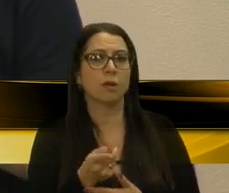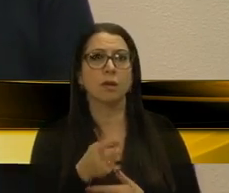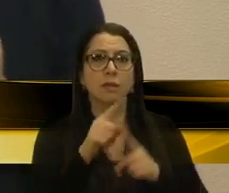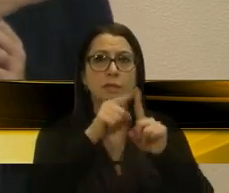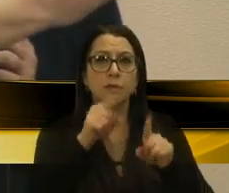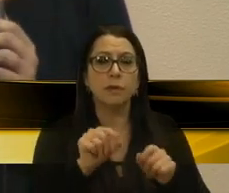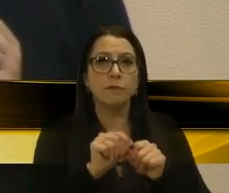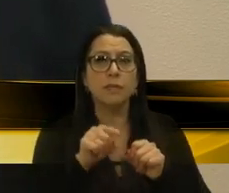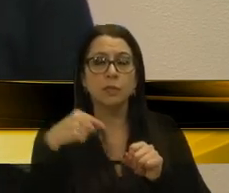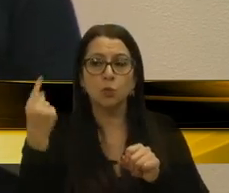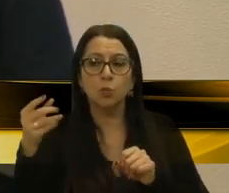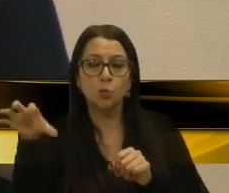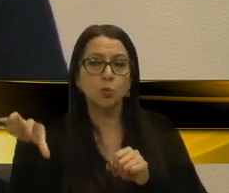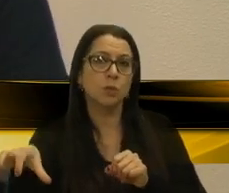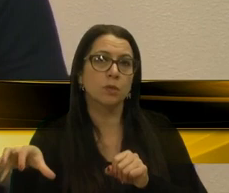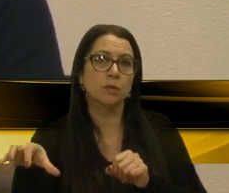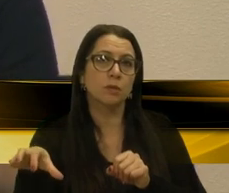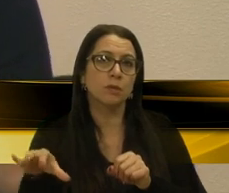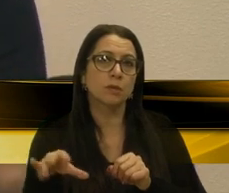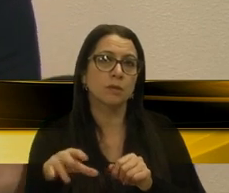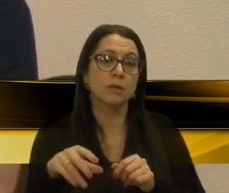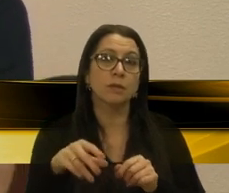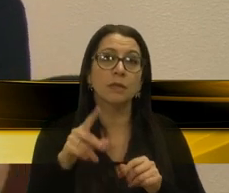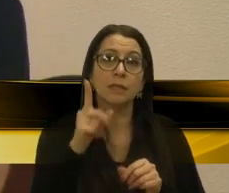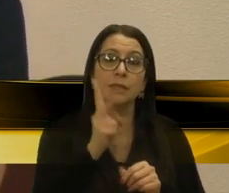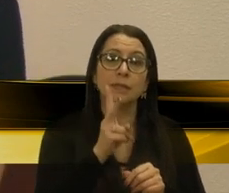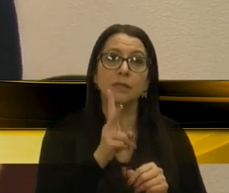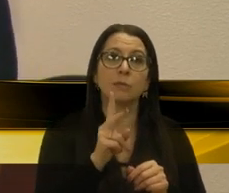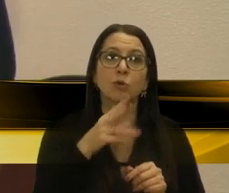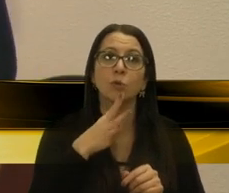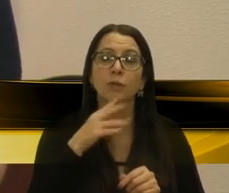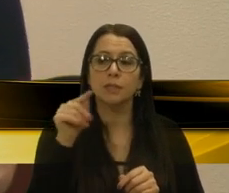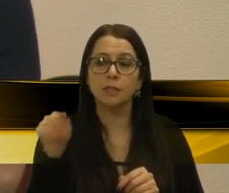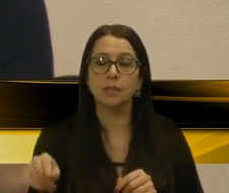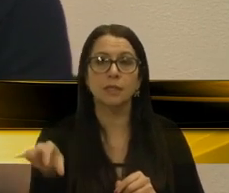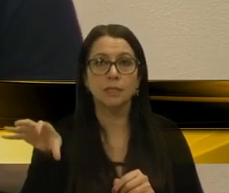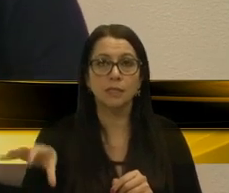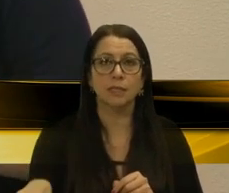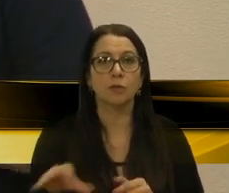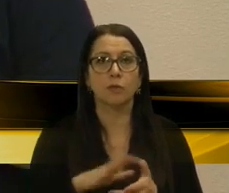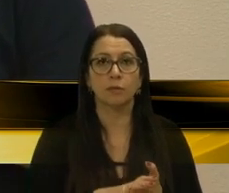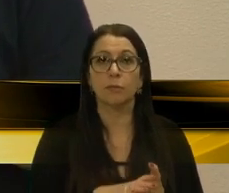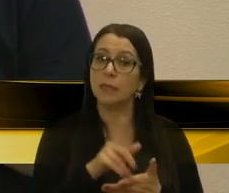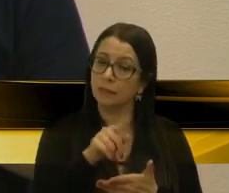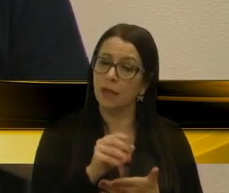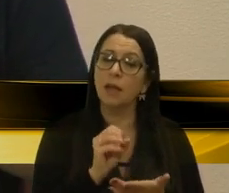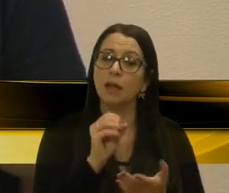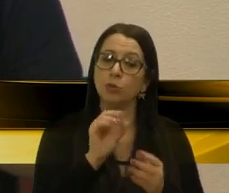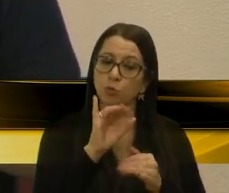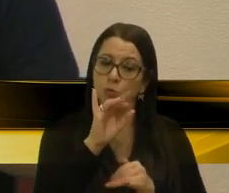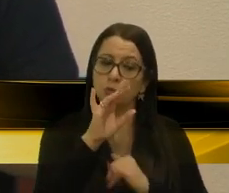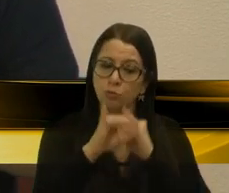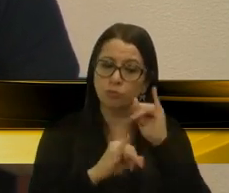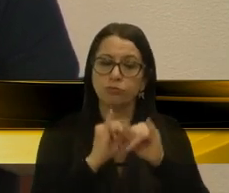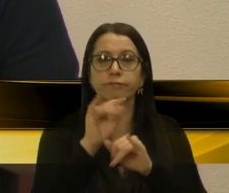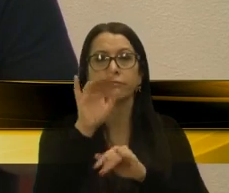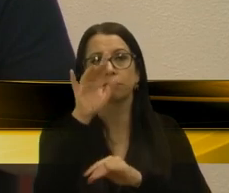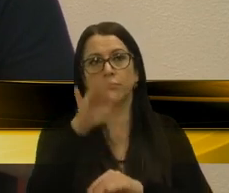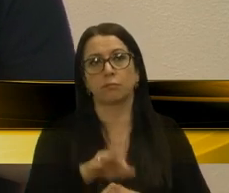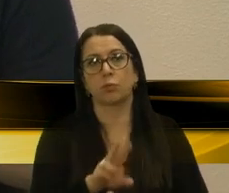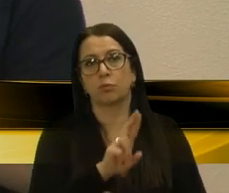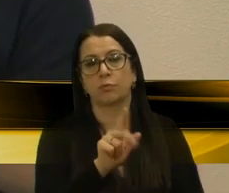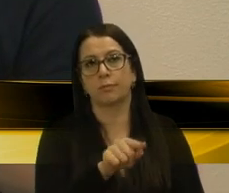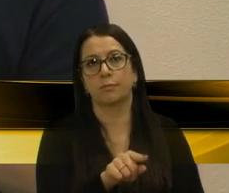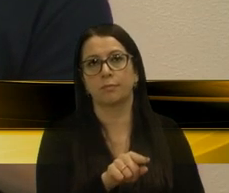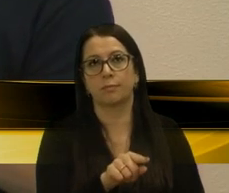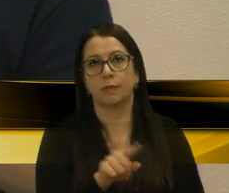está fazendo no outro lado da Câmara, se ela sempre a gente conheceu ela nesse setor. Então está no Diário Oficial Eletrônico.